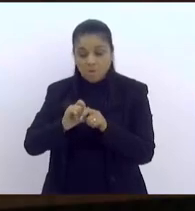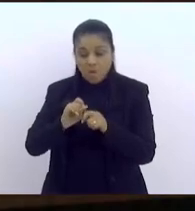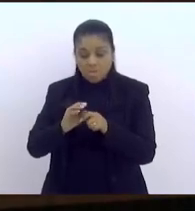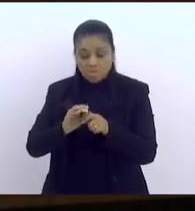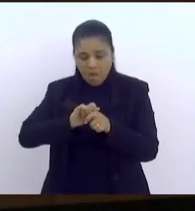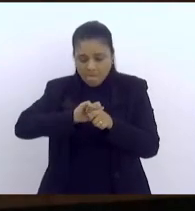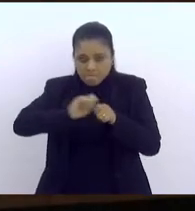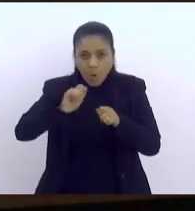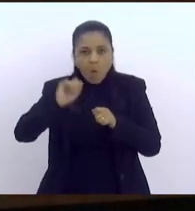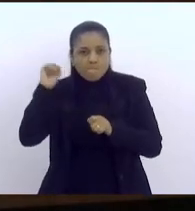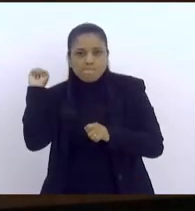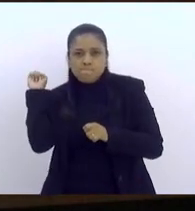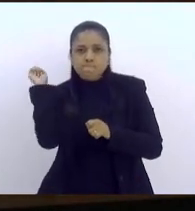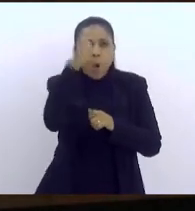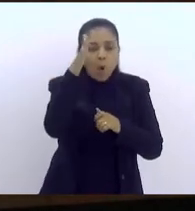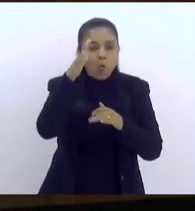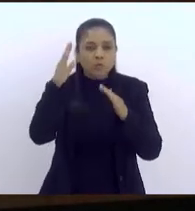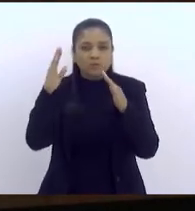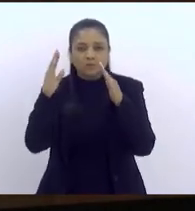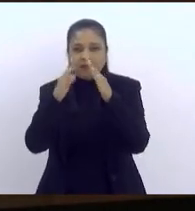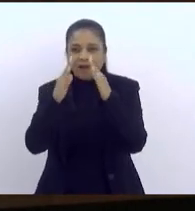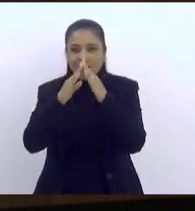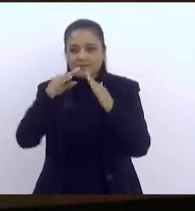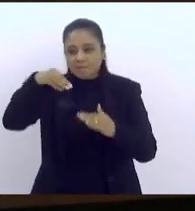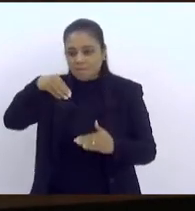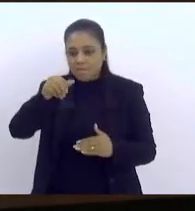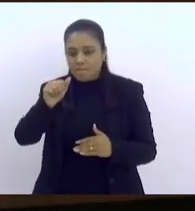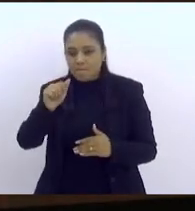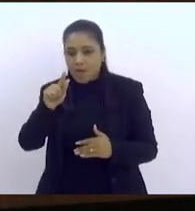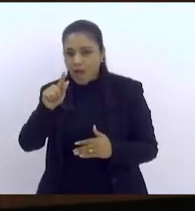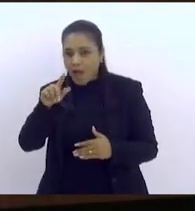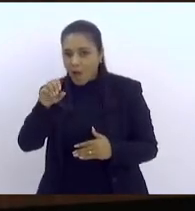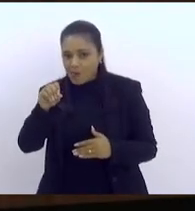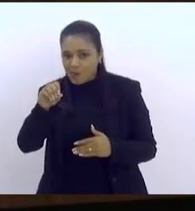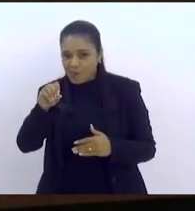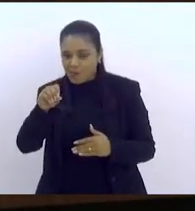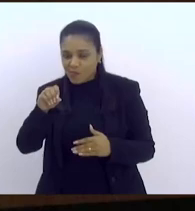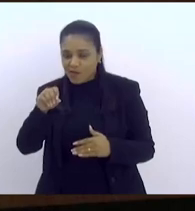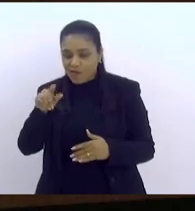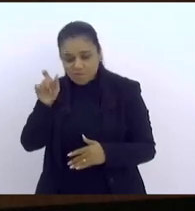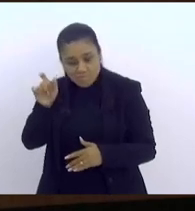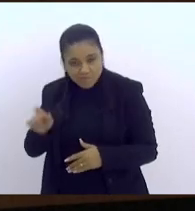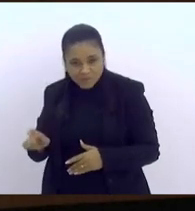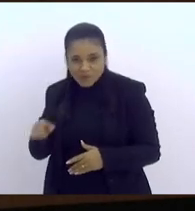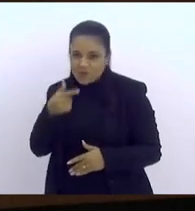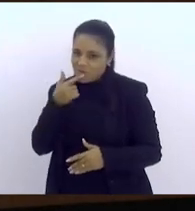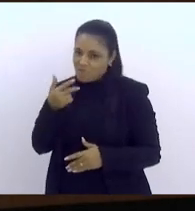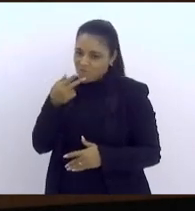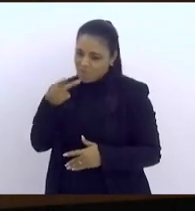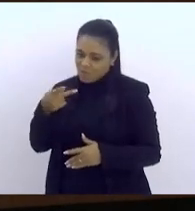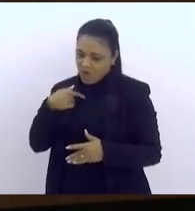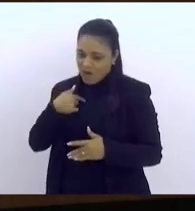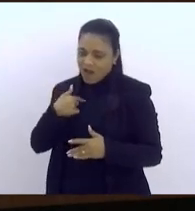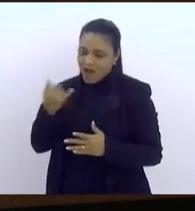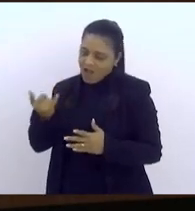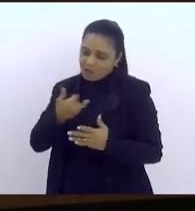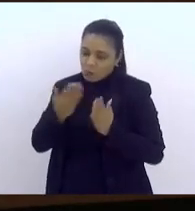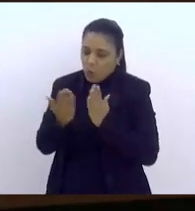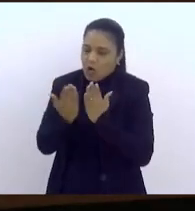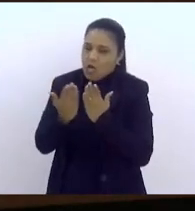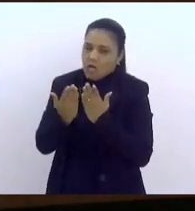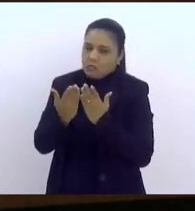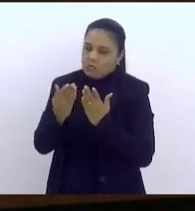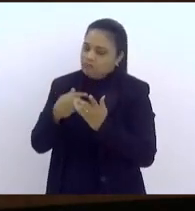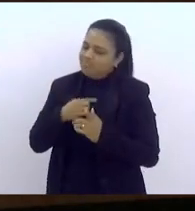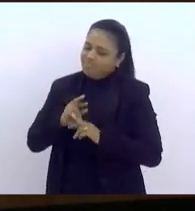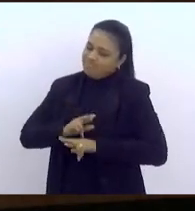dizia de religião cristã, mas seguramente não eram cristãos. Eu já